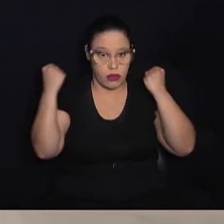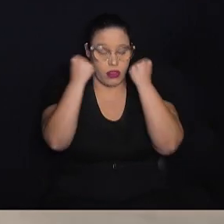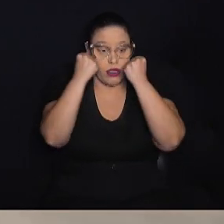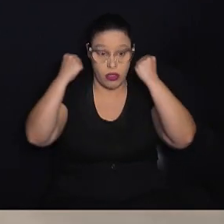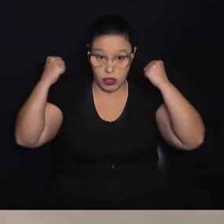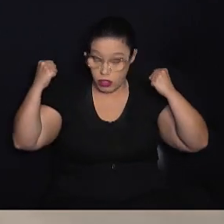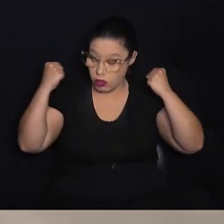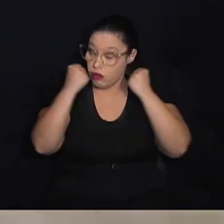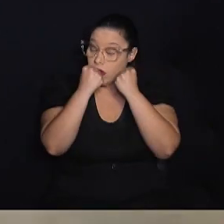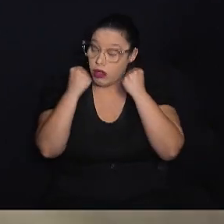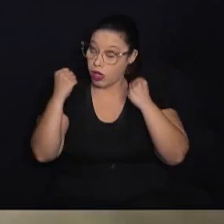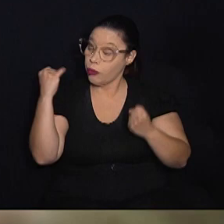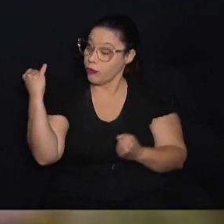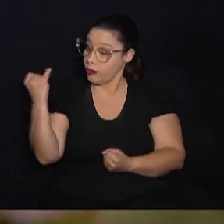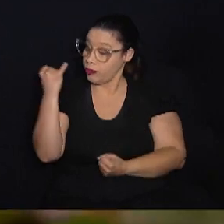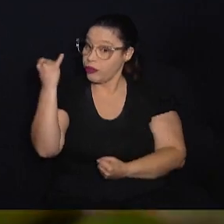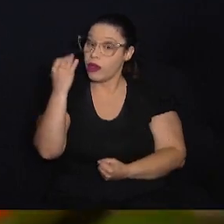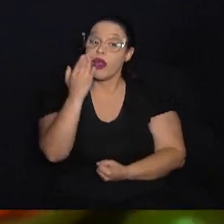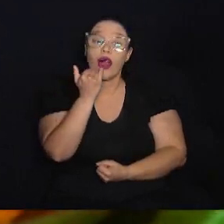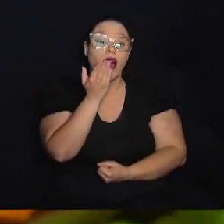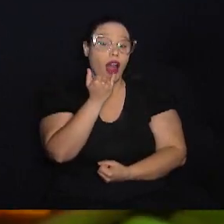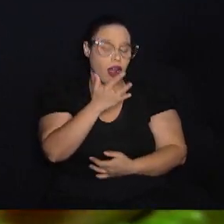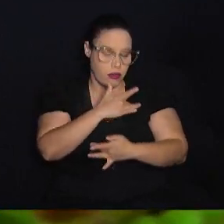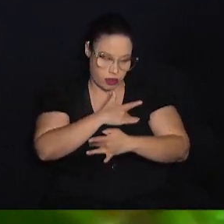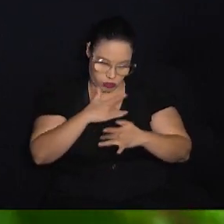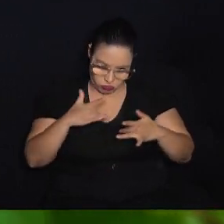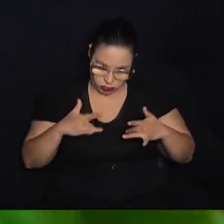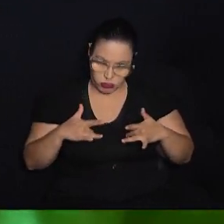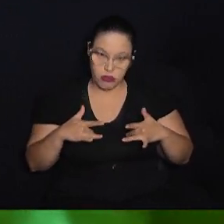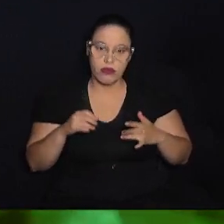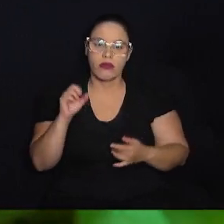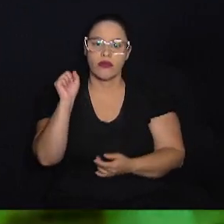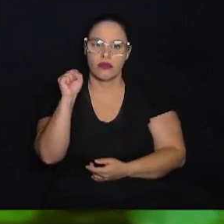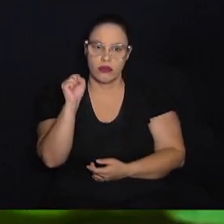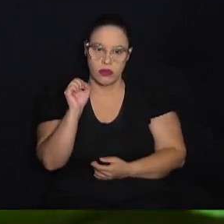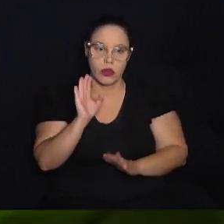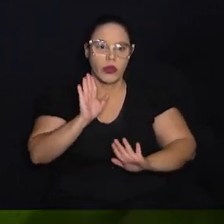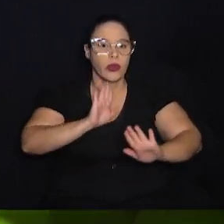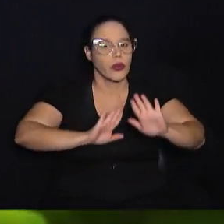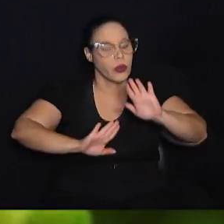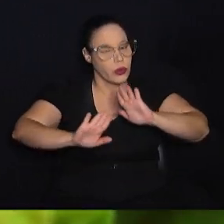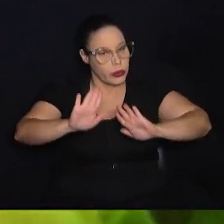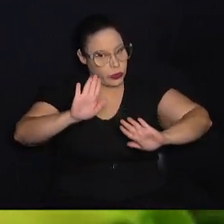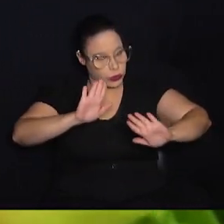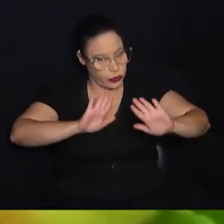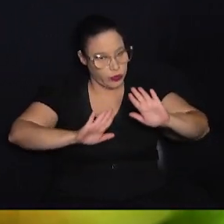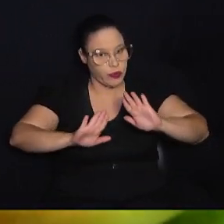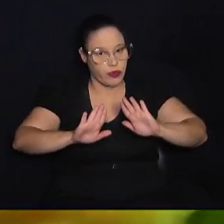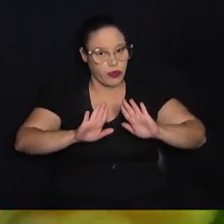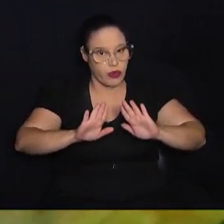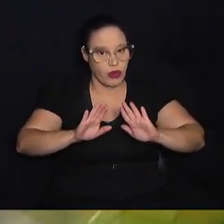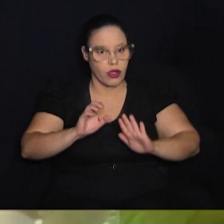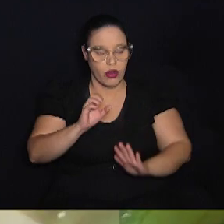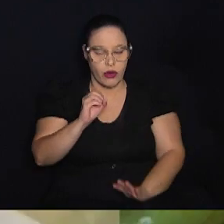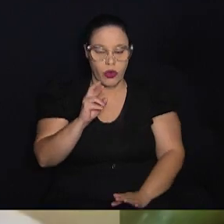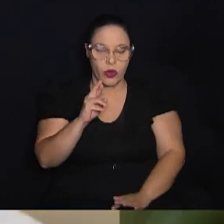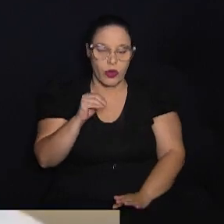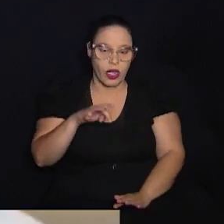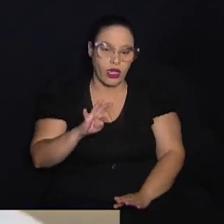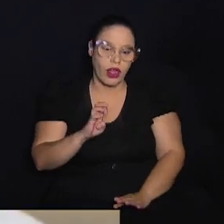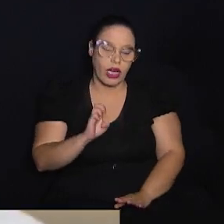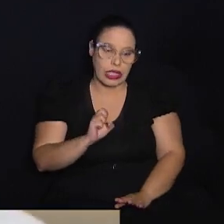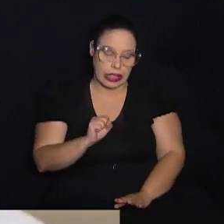é importantíssimo, alimentação saudável, e aí sim tomar cuidado com a parte dos agrotóxicos,